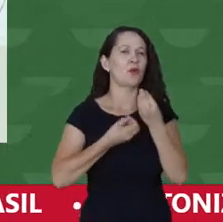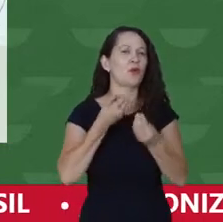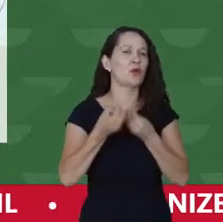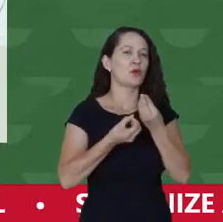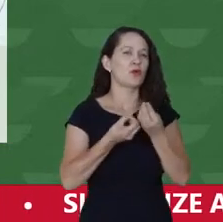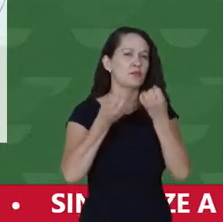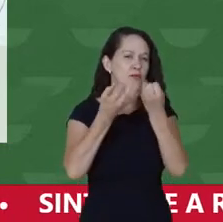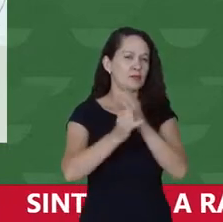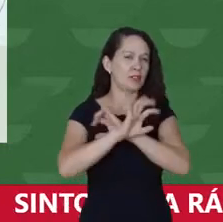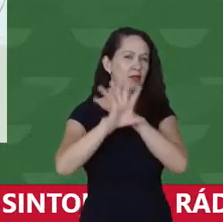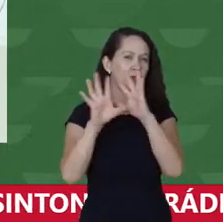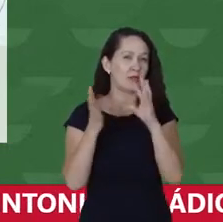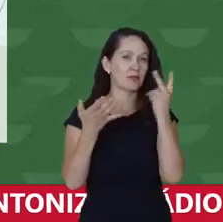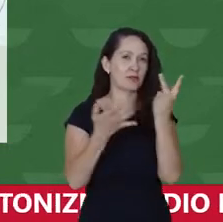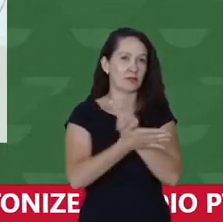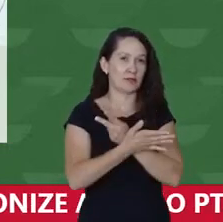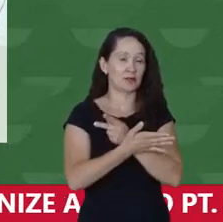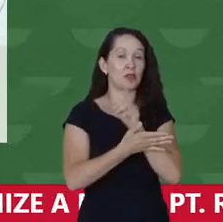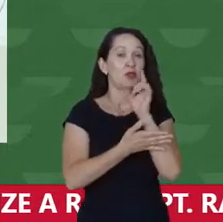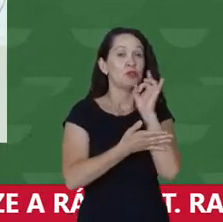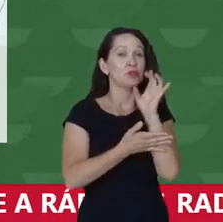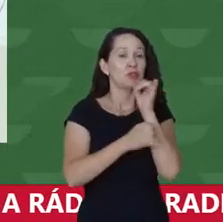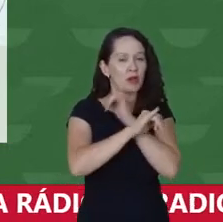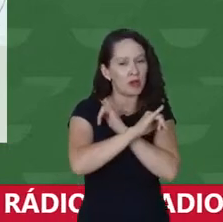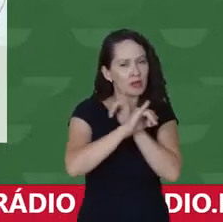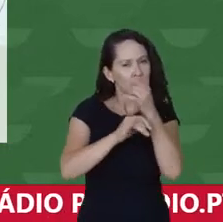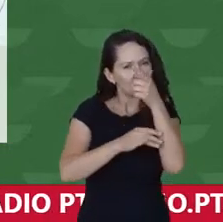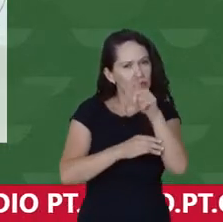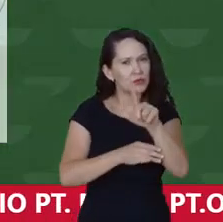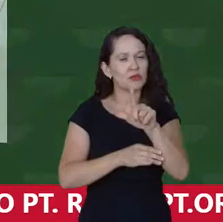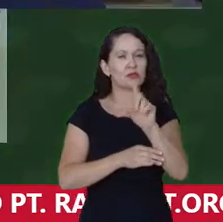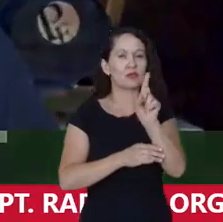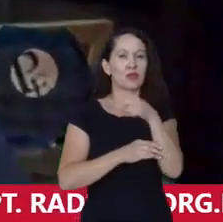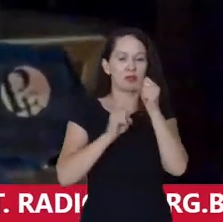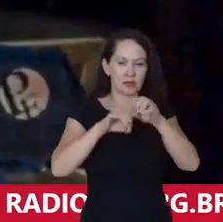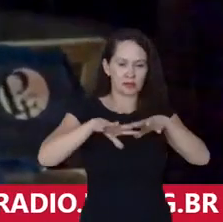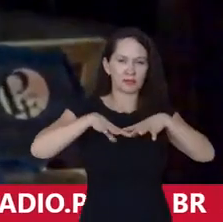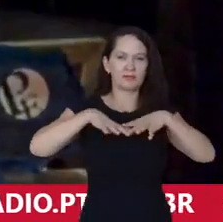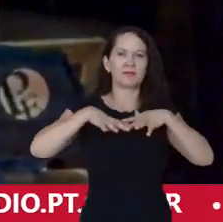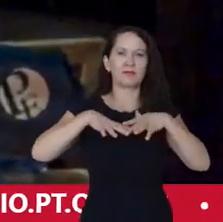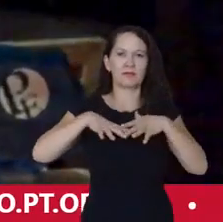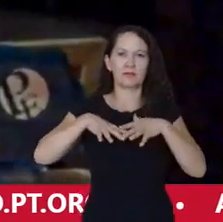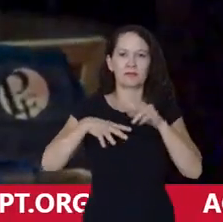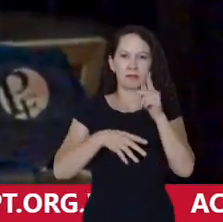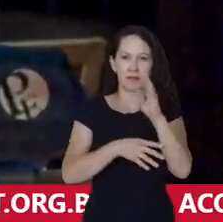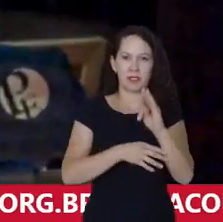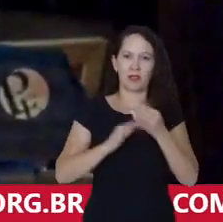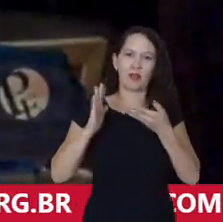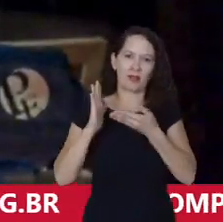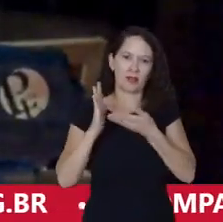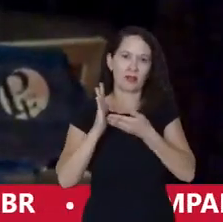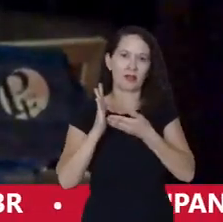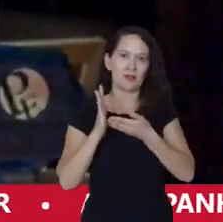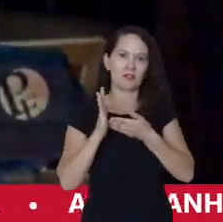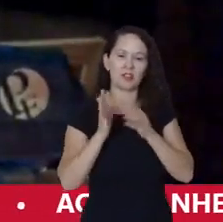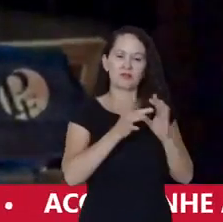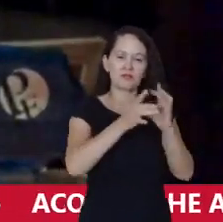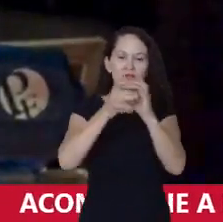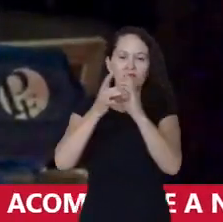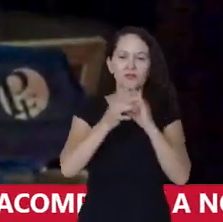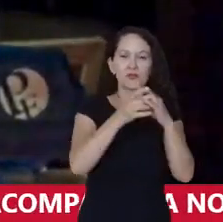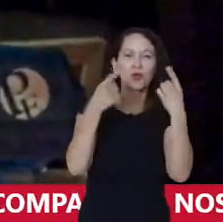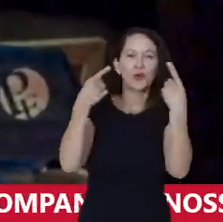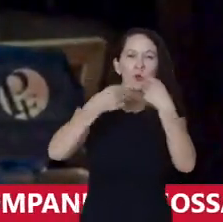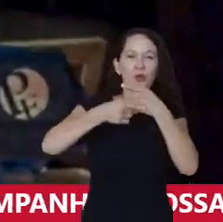Queria só reforçar aqui o quanto que nossa bancada, né, do PT na Câmara está unida contra a